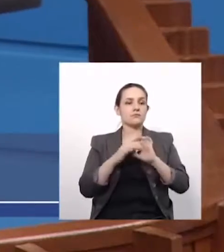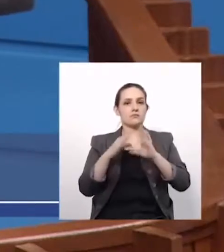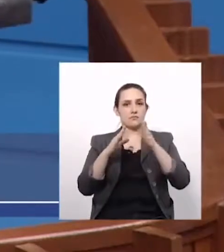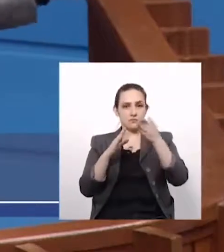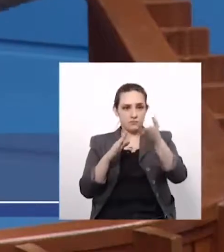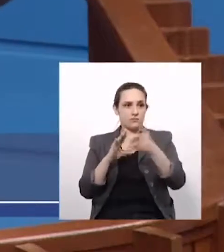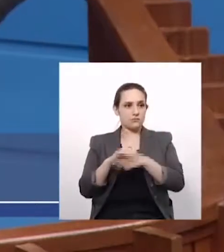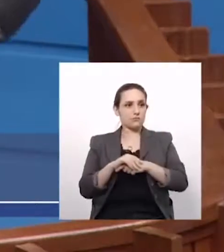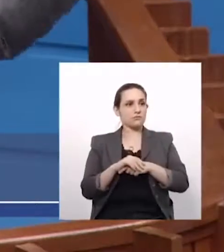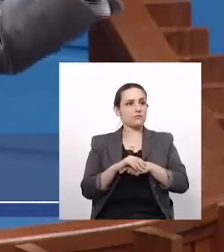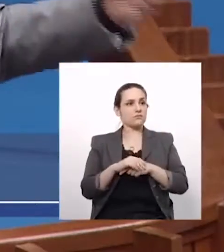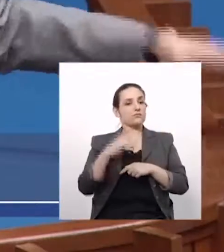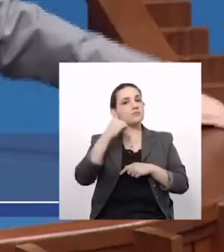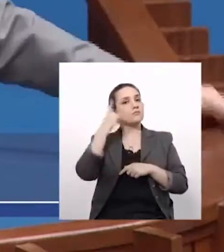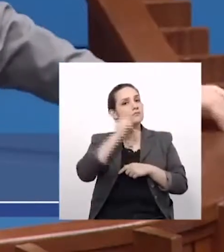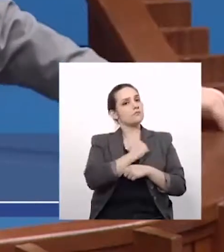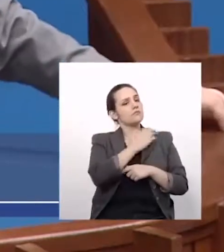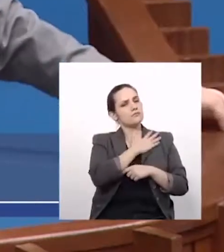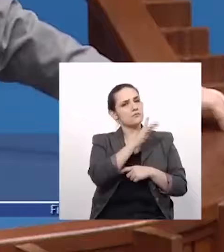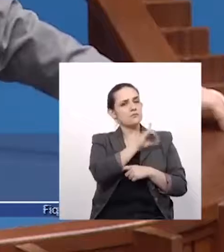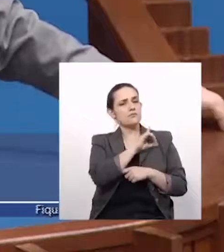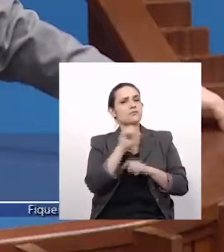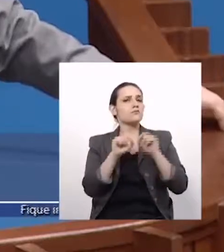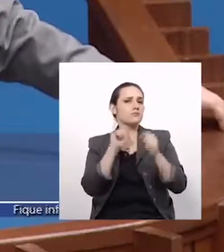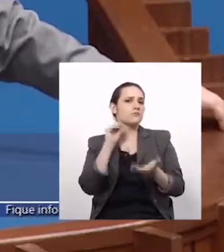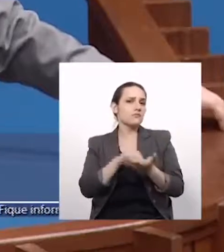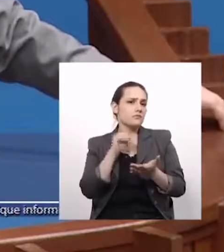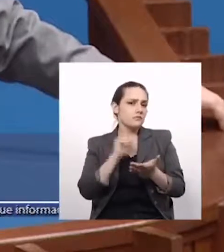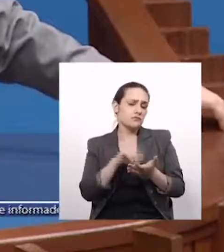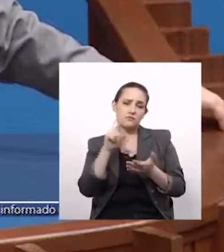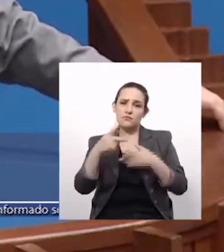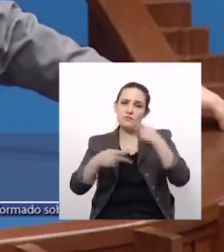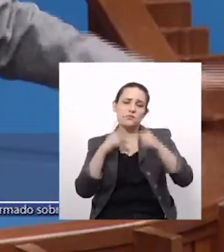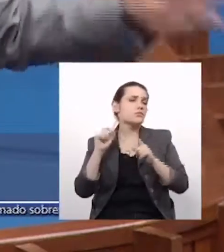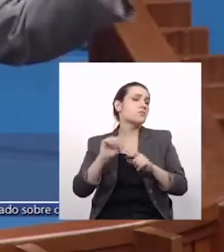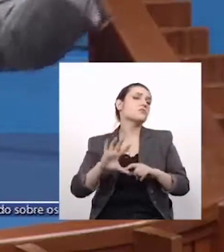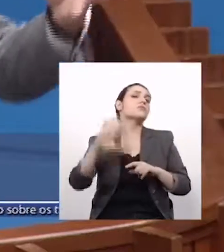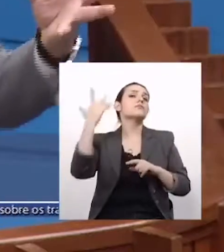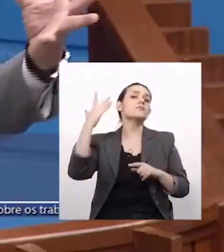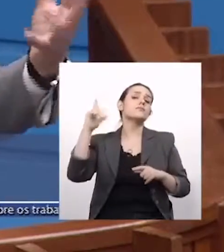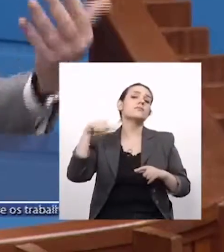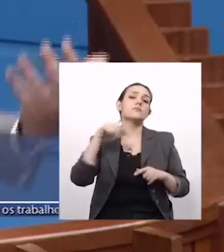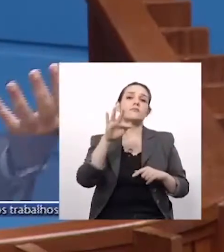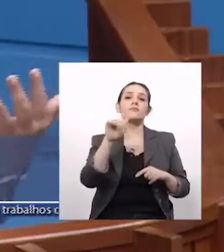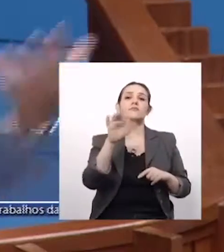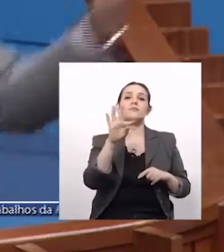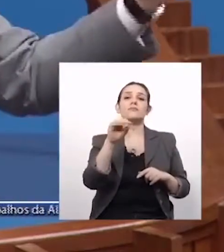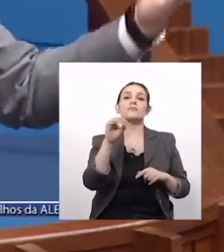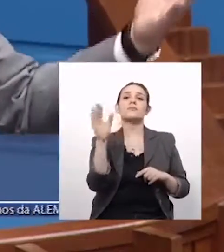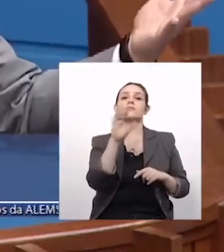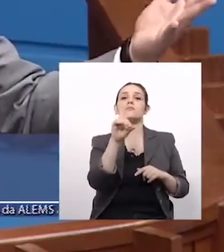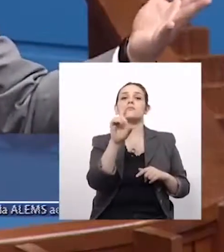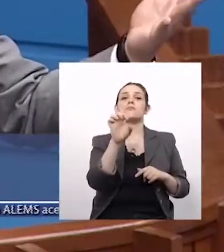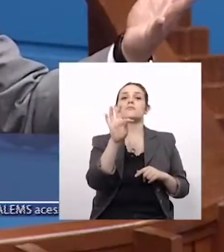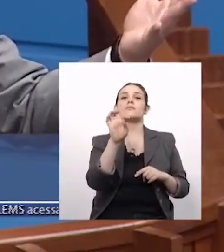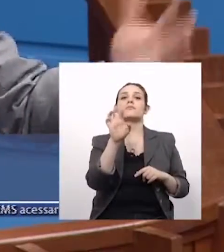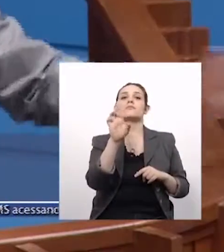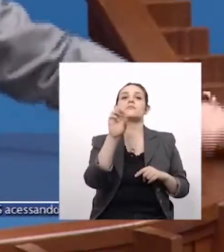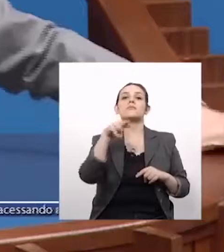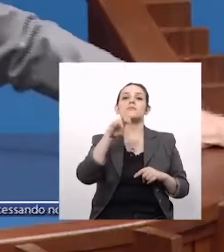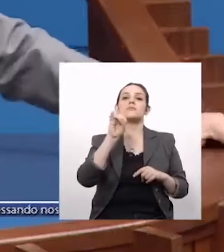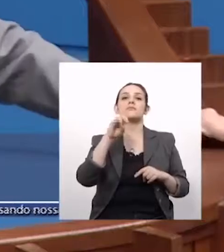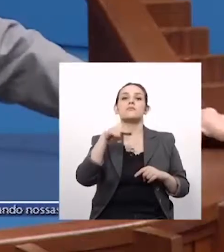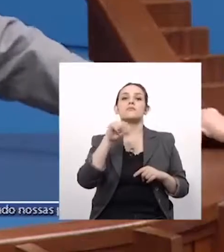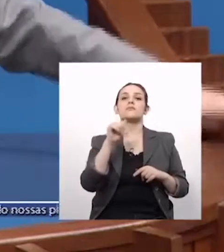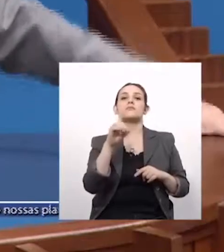parte a Vossa Excelência, foi exatamente a indicação do fato determinado. O fato determinado é aquele que leva à investigação.